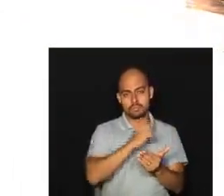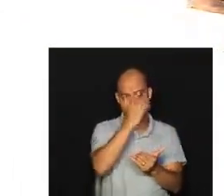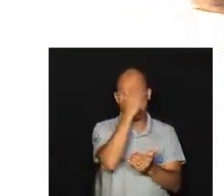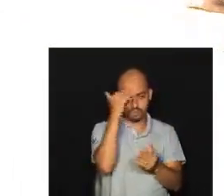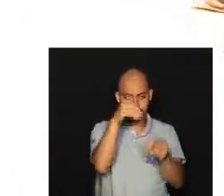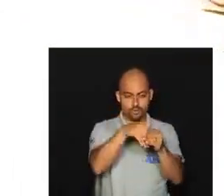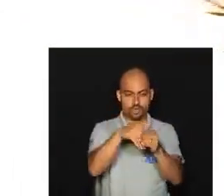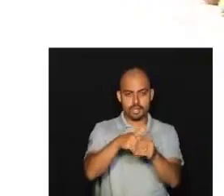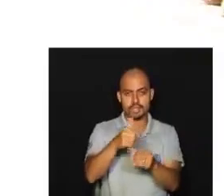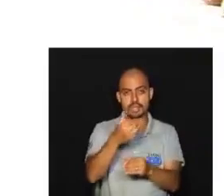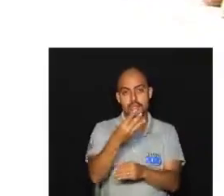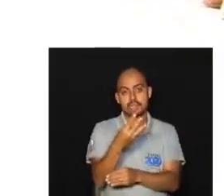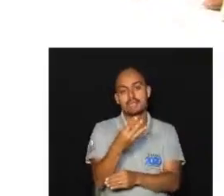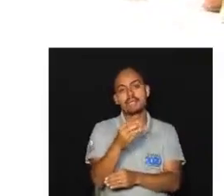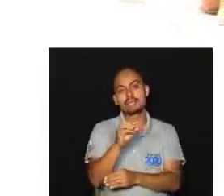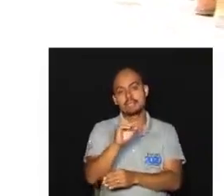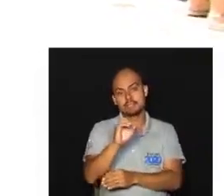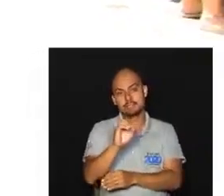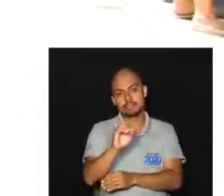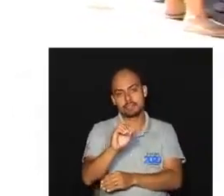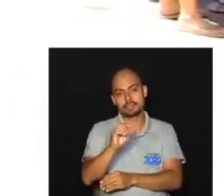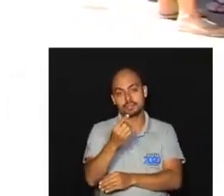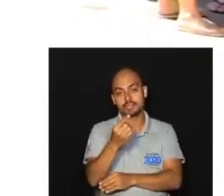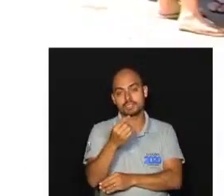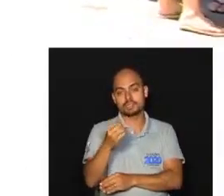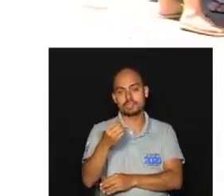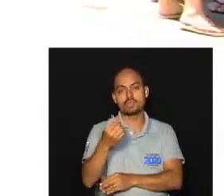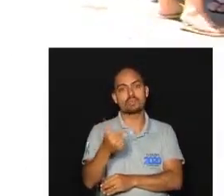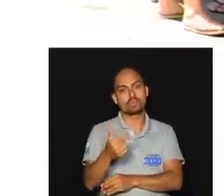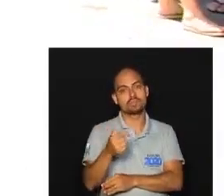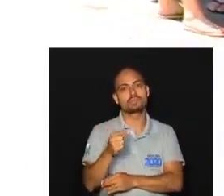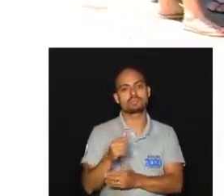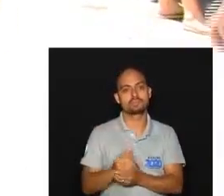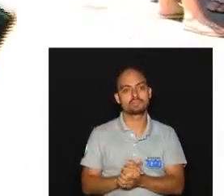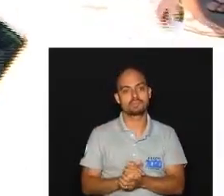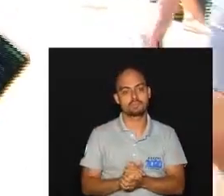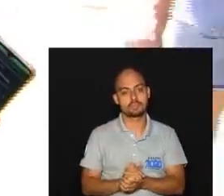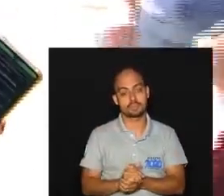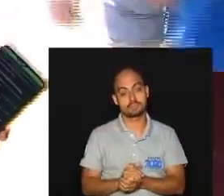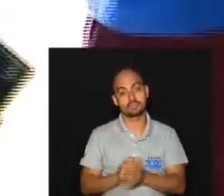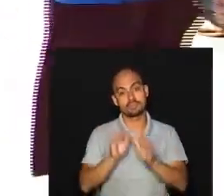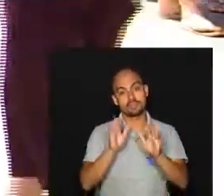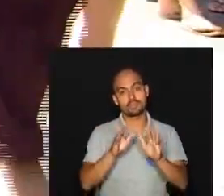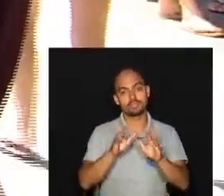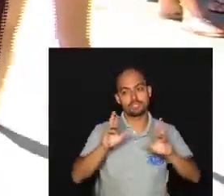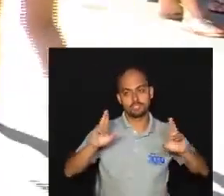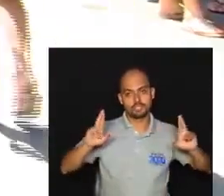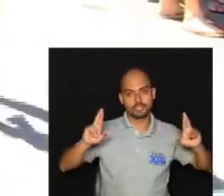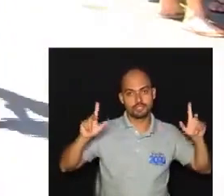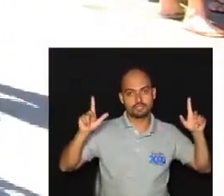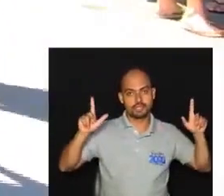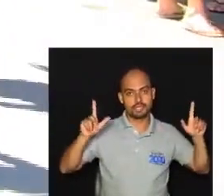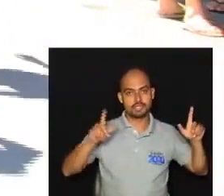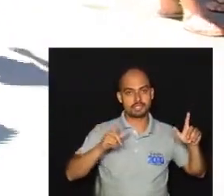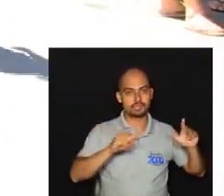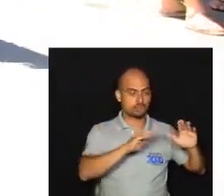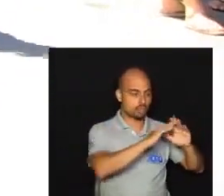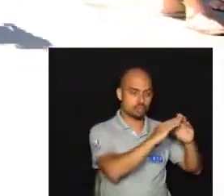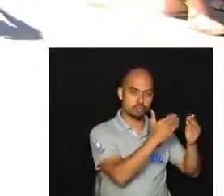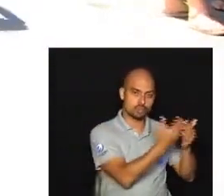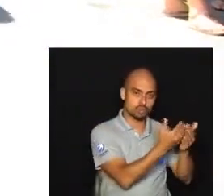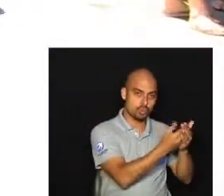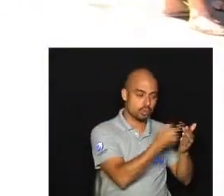eleitores, Gabriel. Então a gente percebe que do lado de fora, diferente lá da escola que fica na